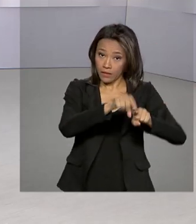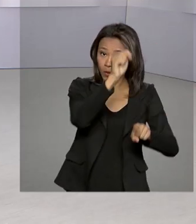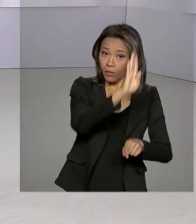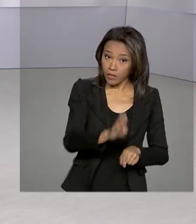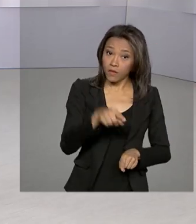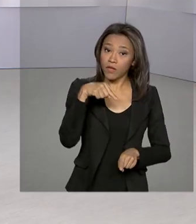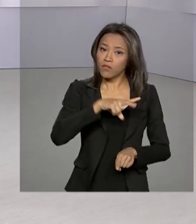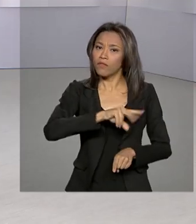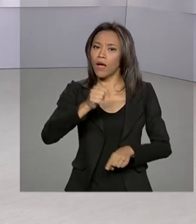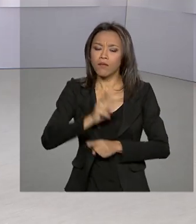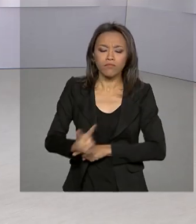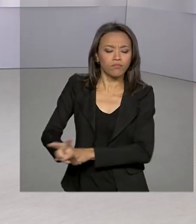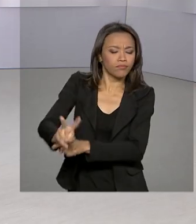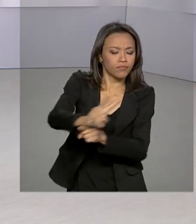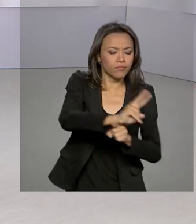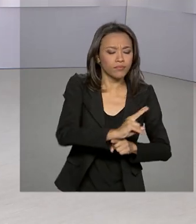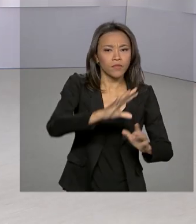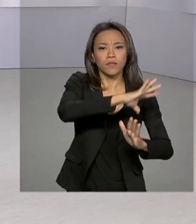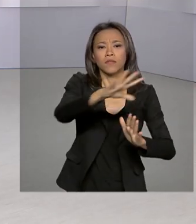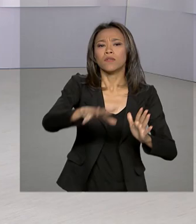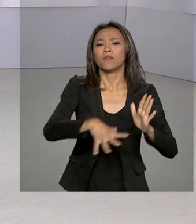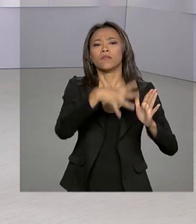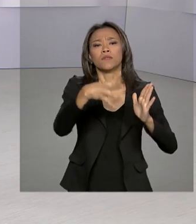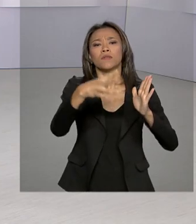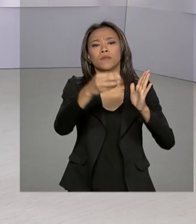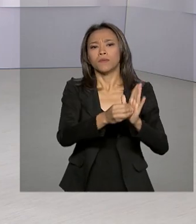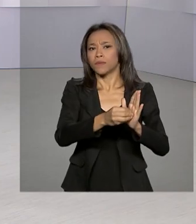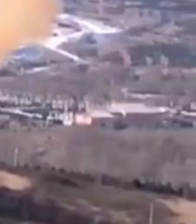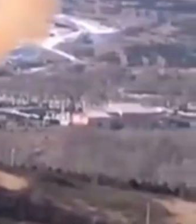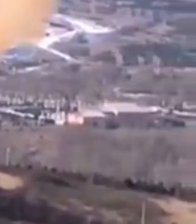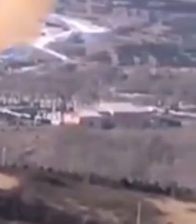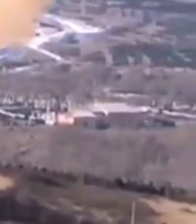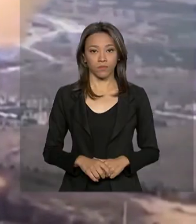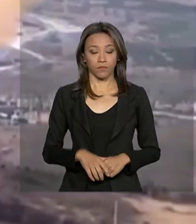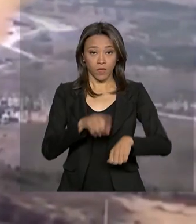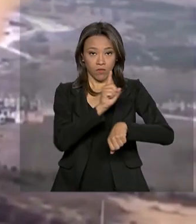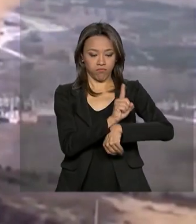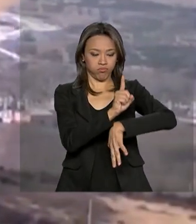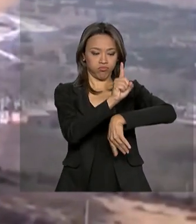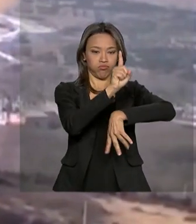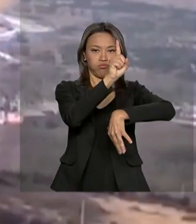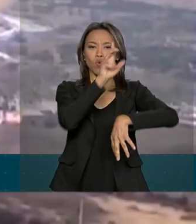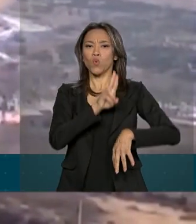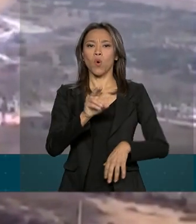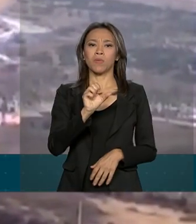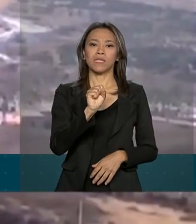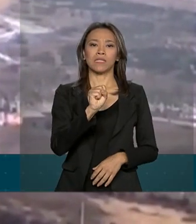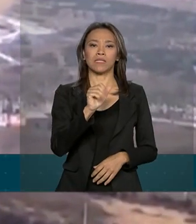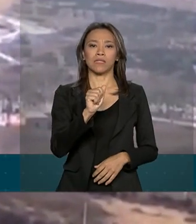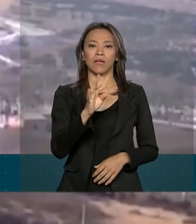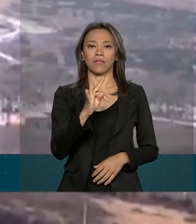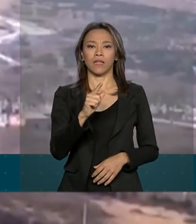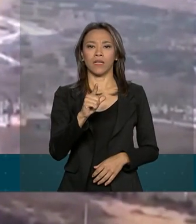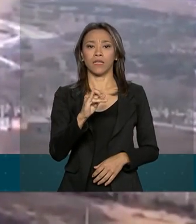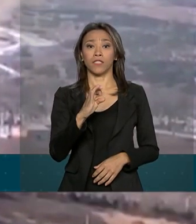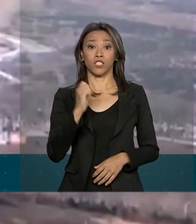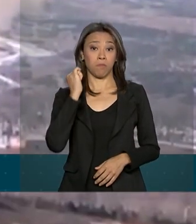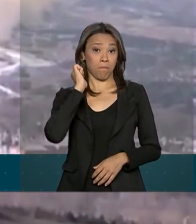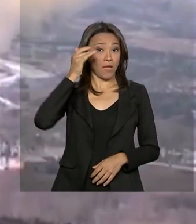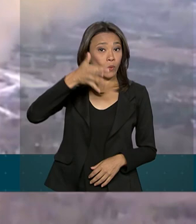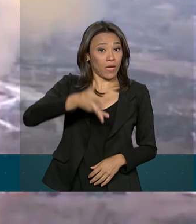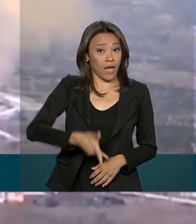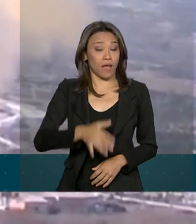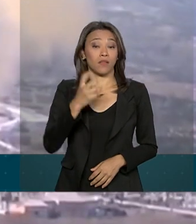monitoramento de biomas brasileiros como o desmatamento na Amazônia. O satélite sino-brasileiro decolou na madrugada desta